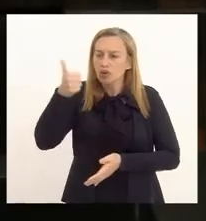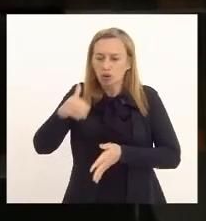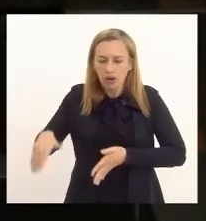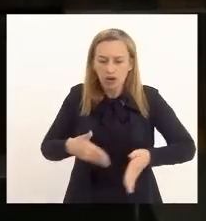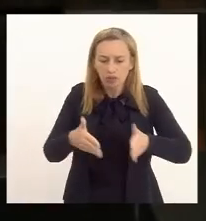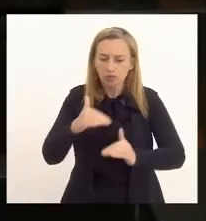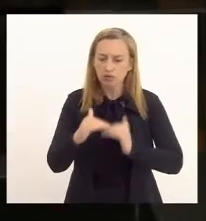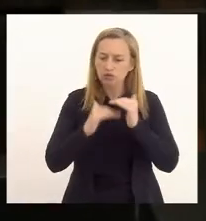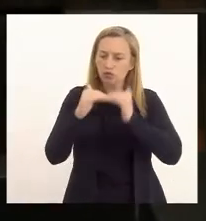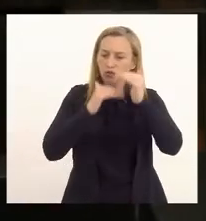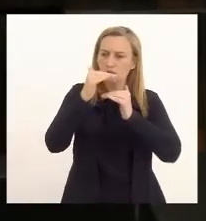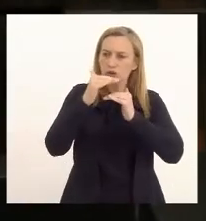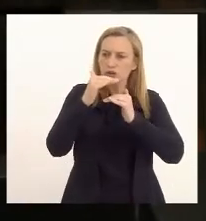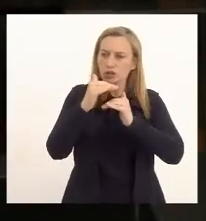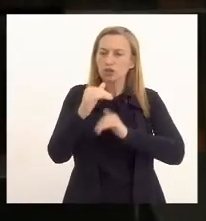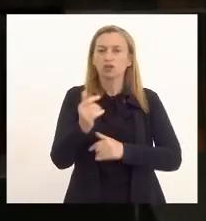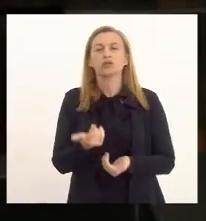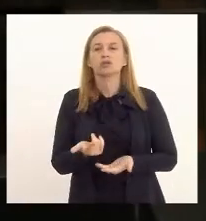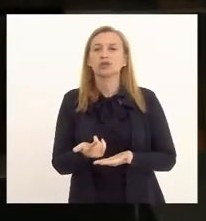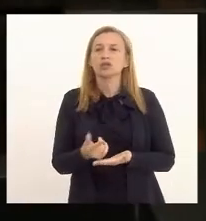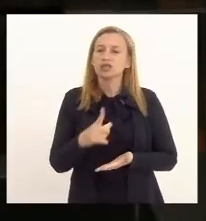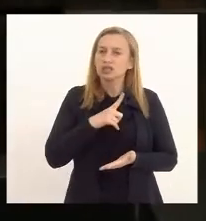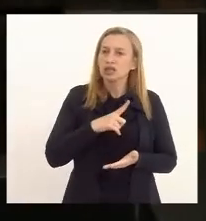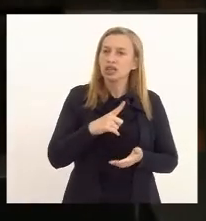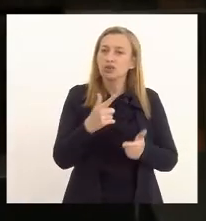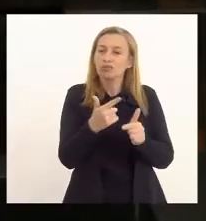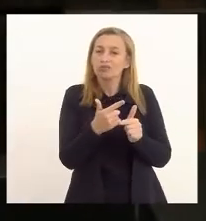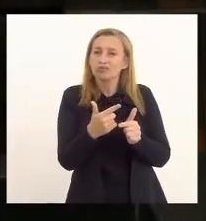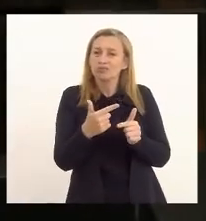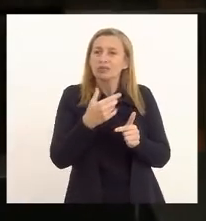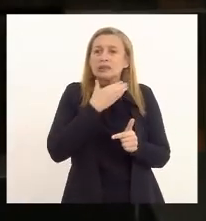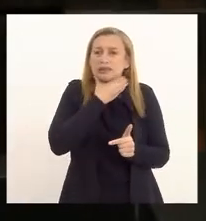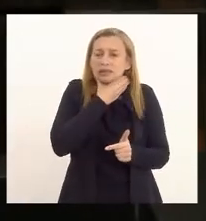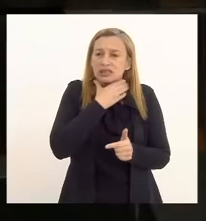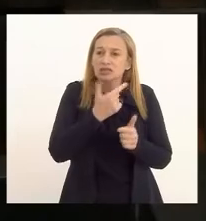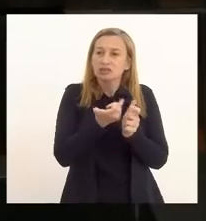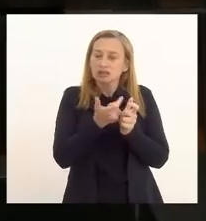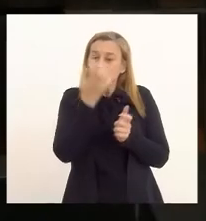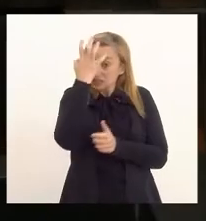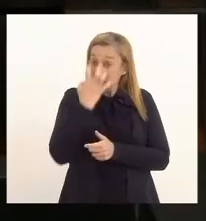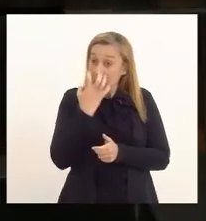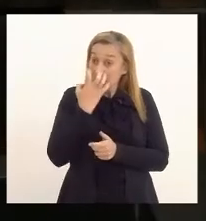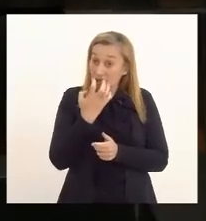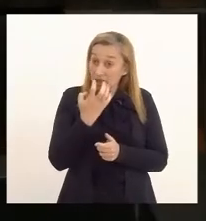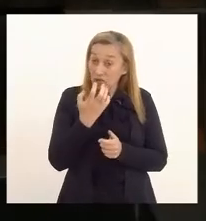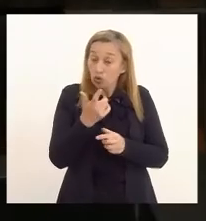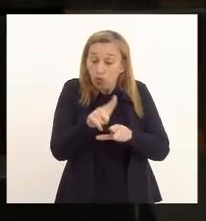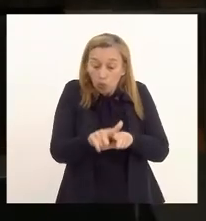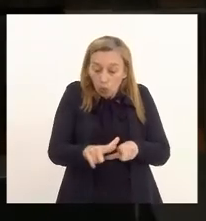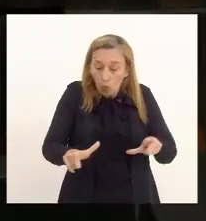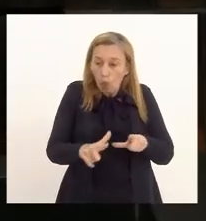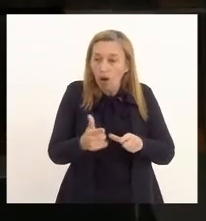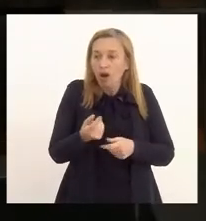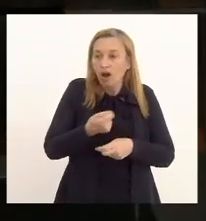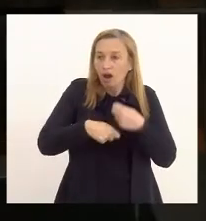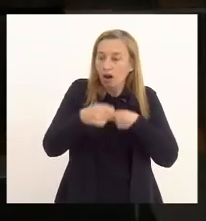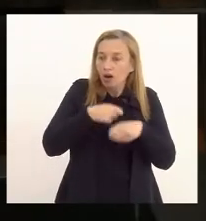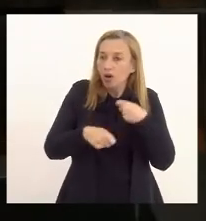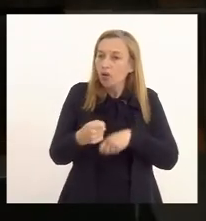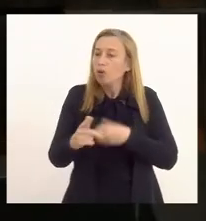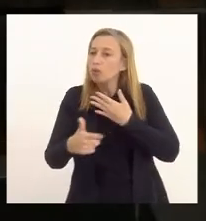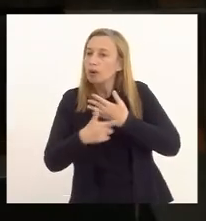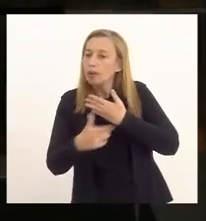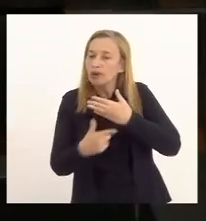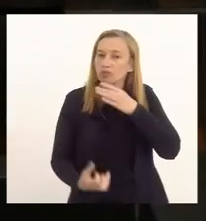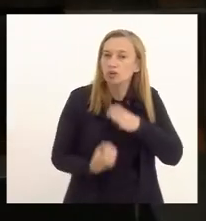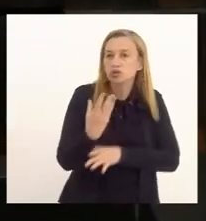desenvolvimento, uma vez que enfrenta uma grave crise que tem a ver com o seu esvaziamento econômico, o papel da